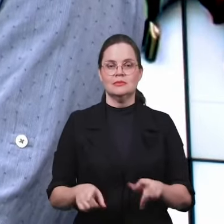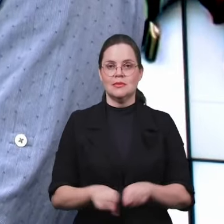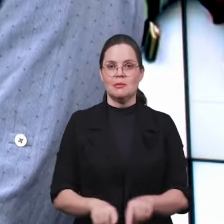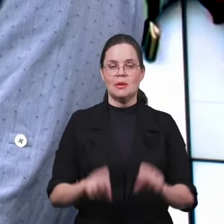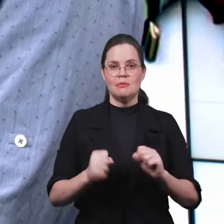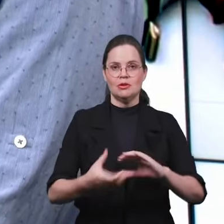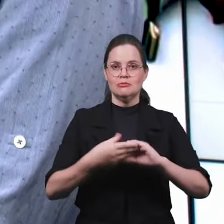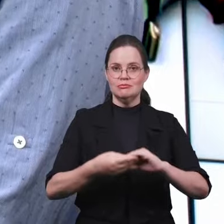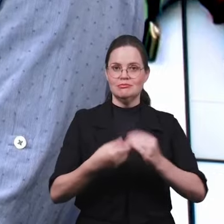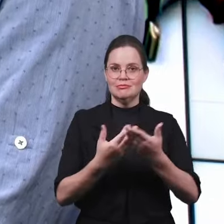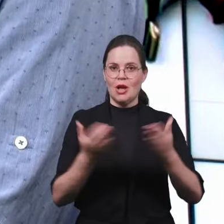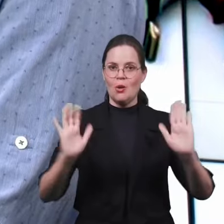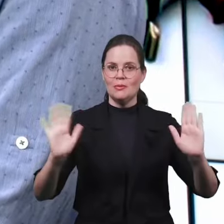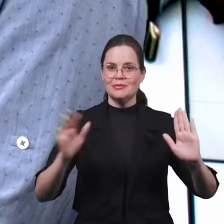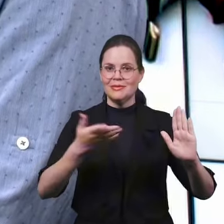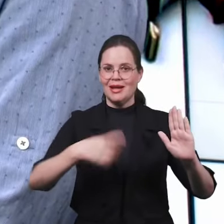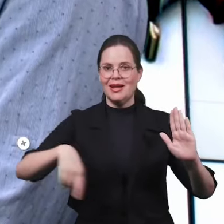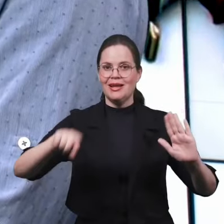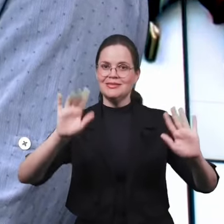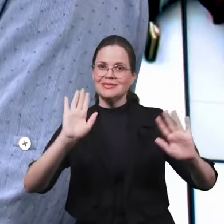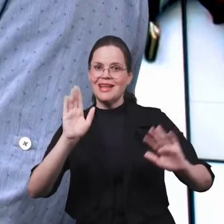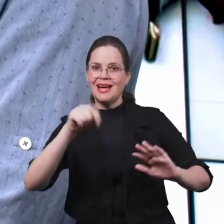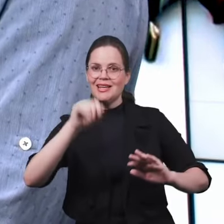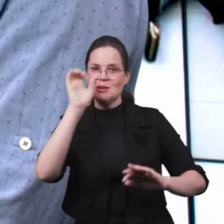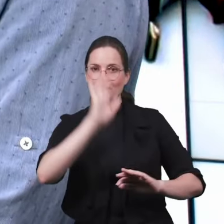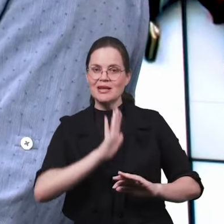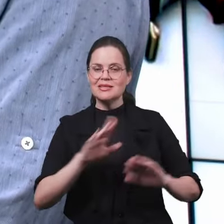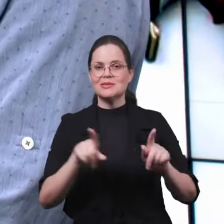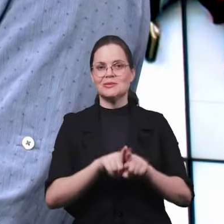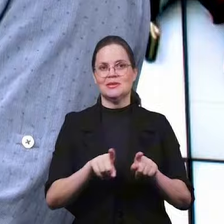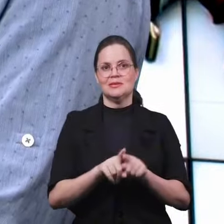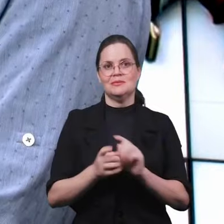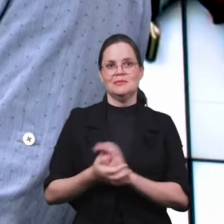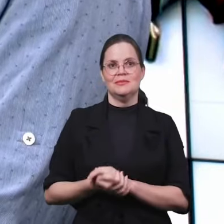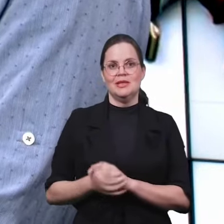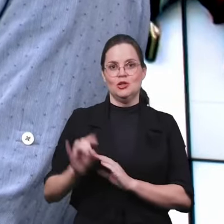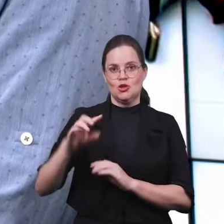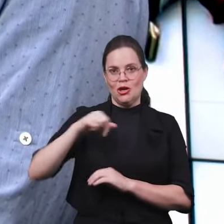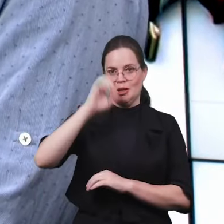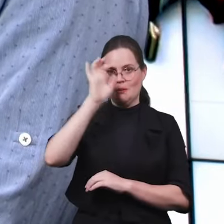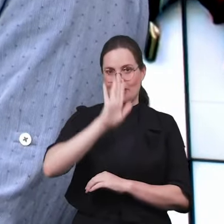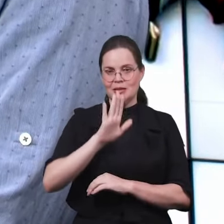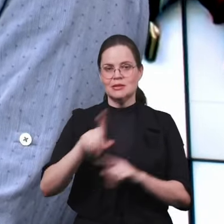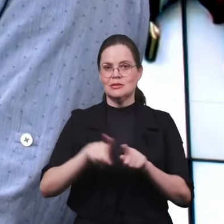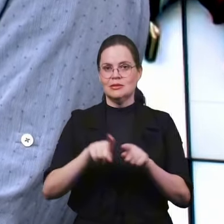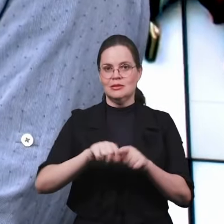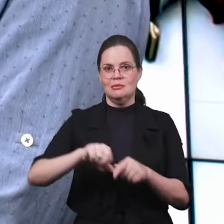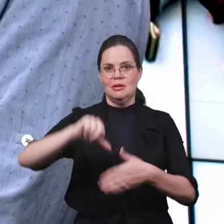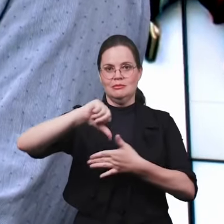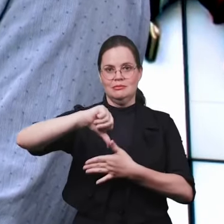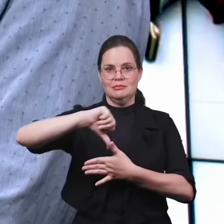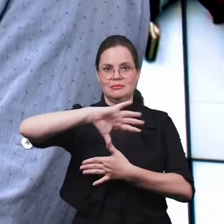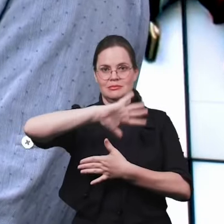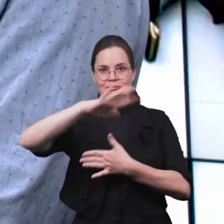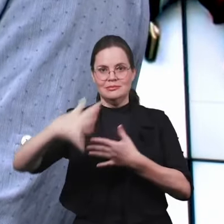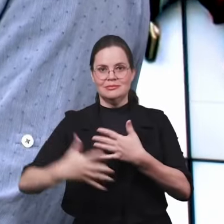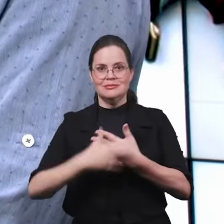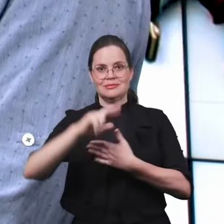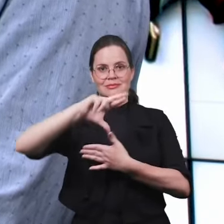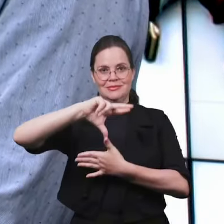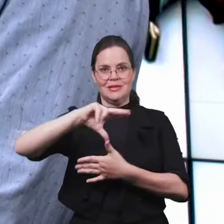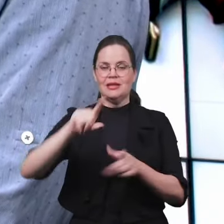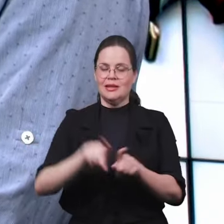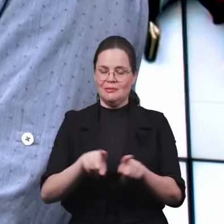deixasse uma saudação para as nossas igrejas aqui no Brasil, não só no Brasil, a América Latina toda nos